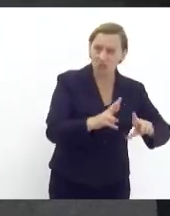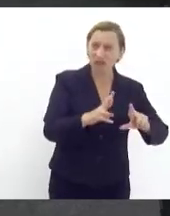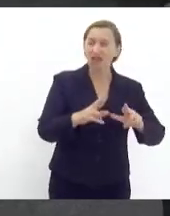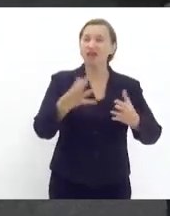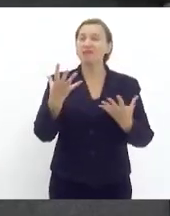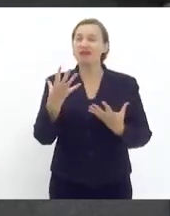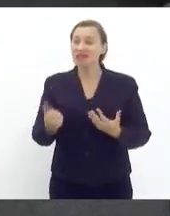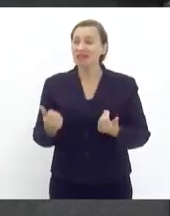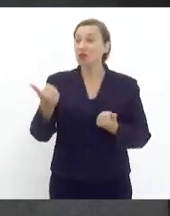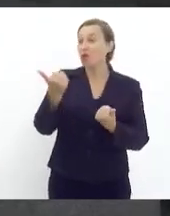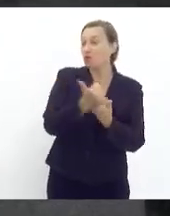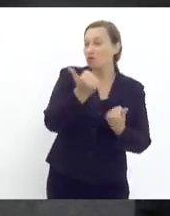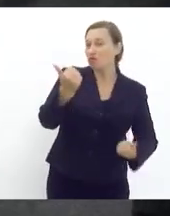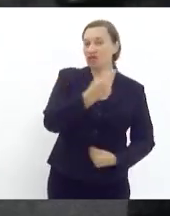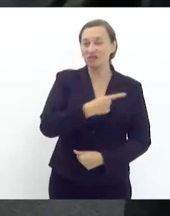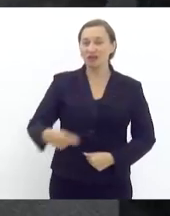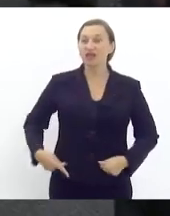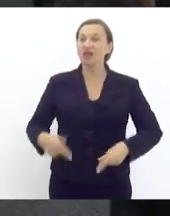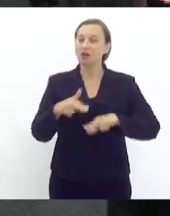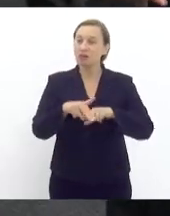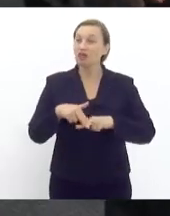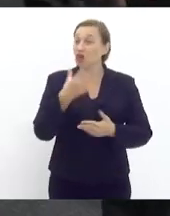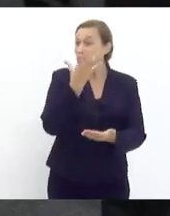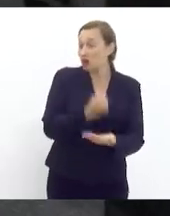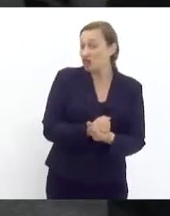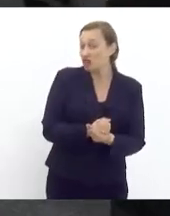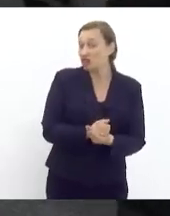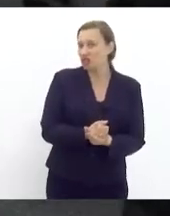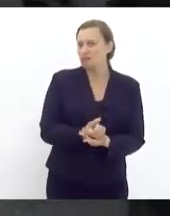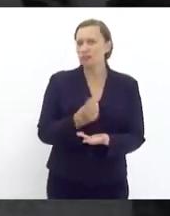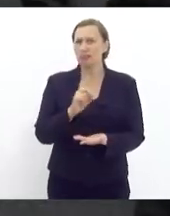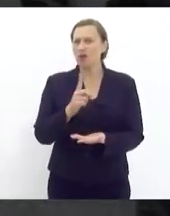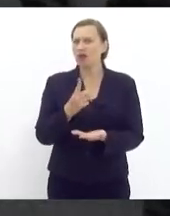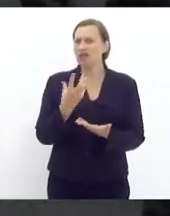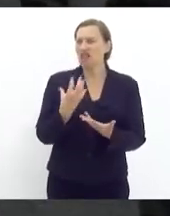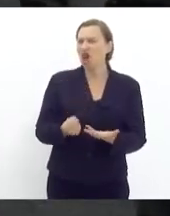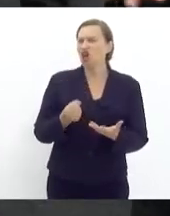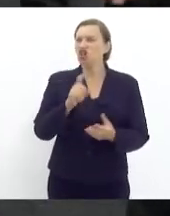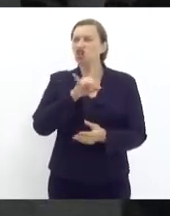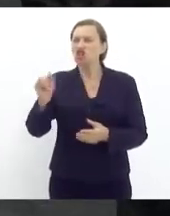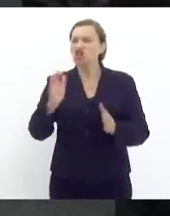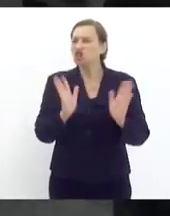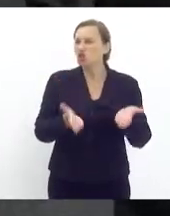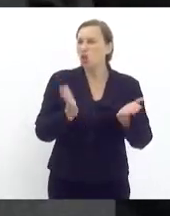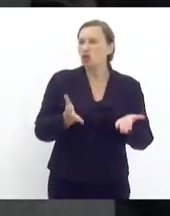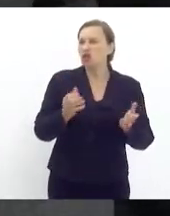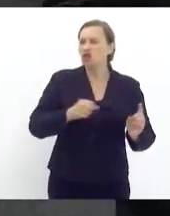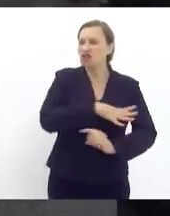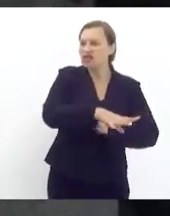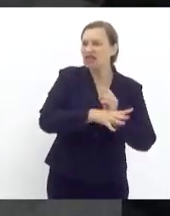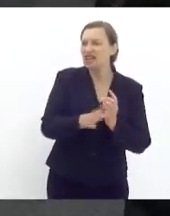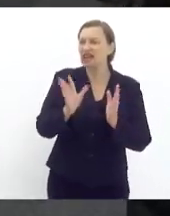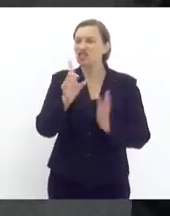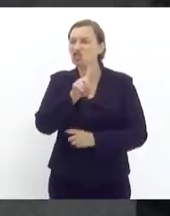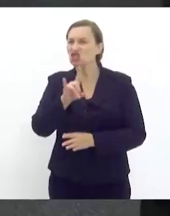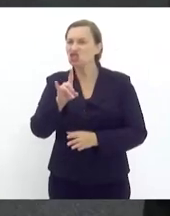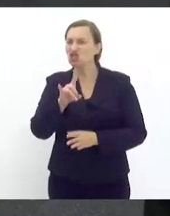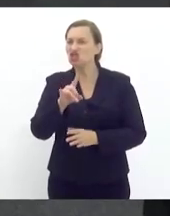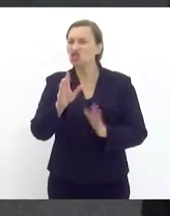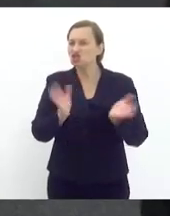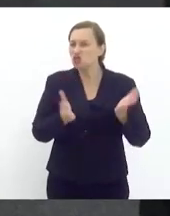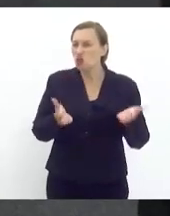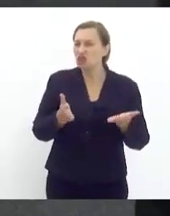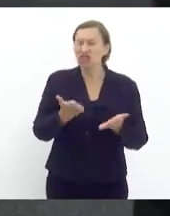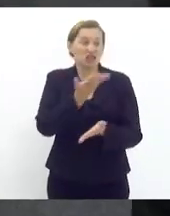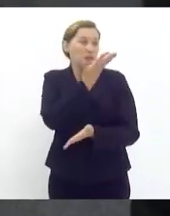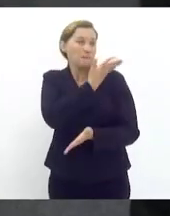vice-presidente por isso que eu estou fazendo esse registro não cabe mais uns dias de hoje na sociedade de hoje ter esse tipo de